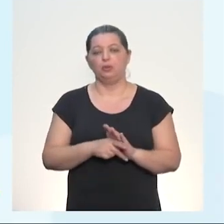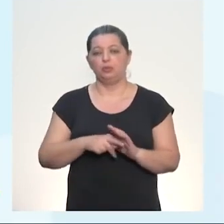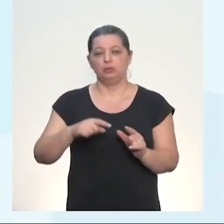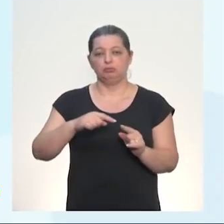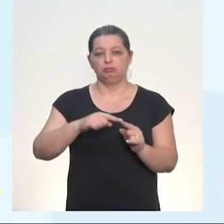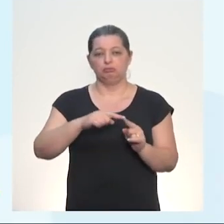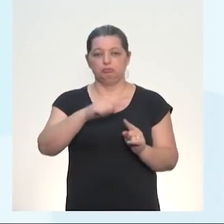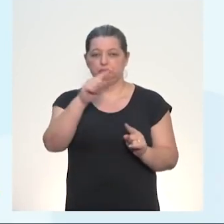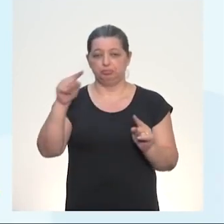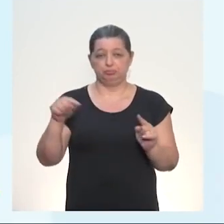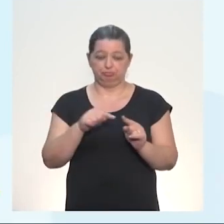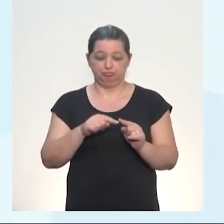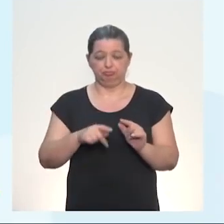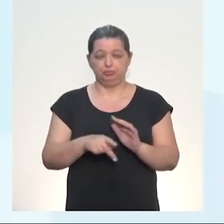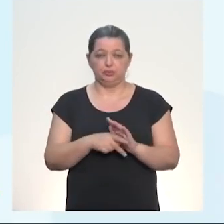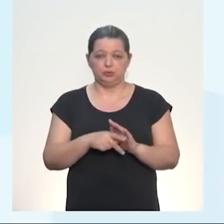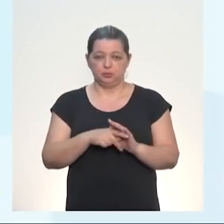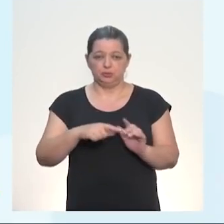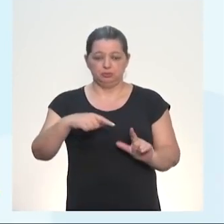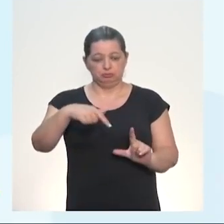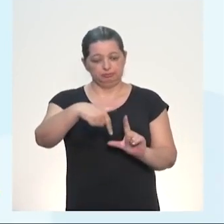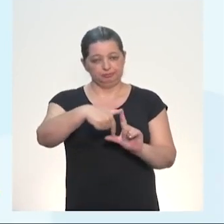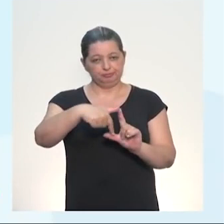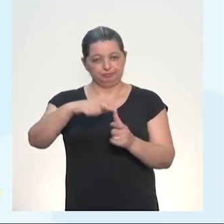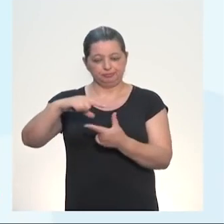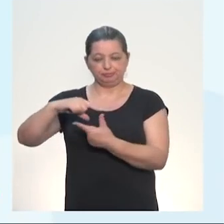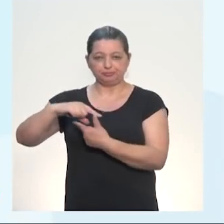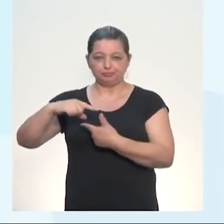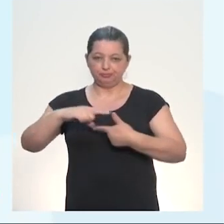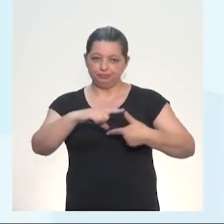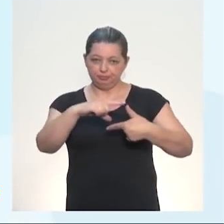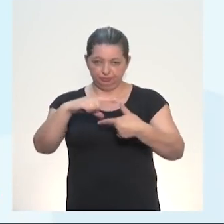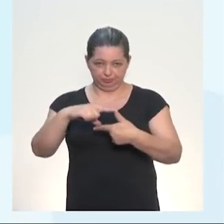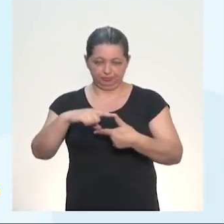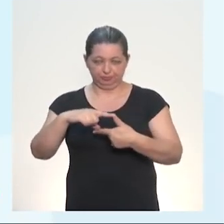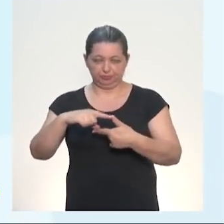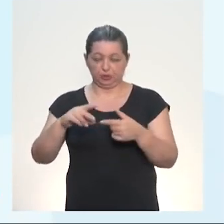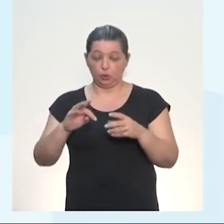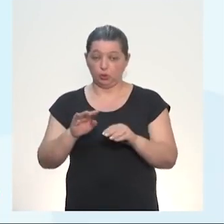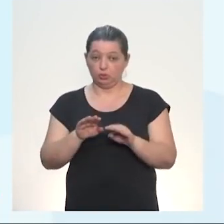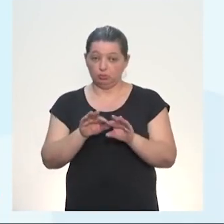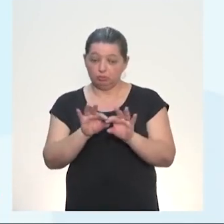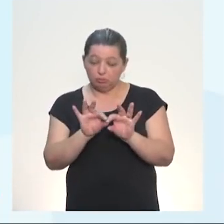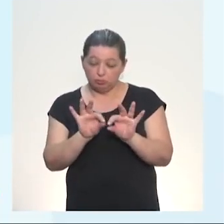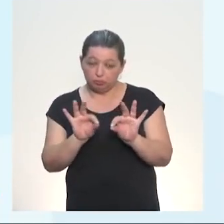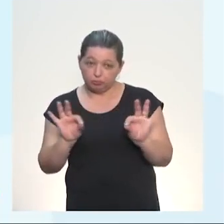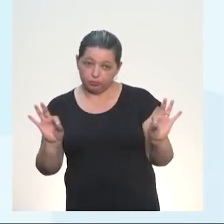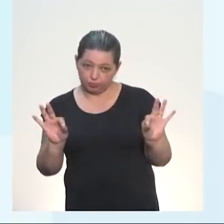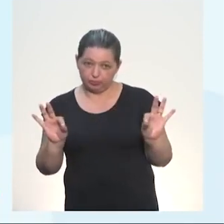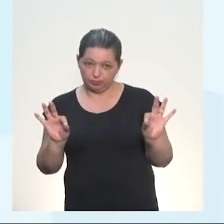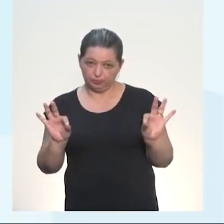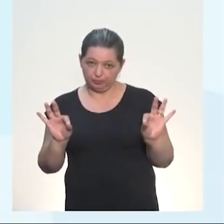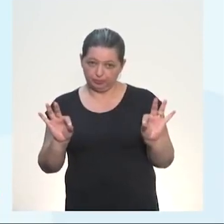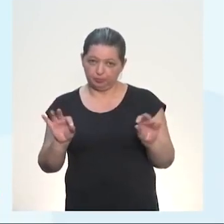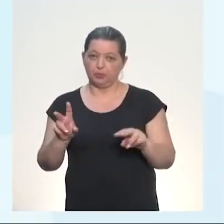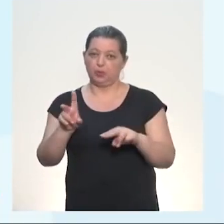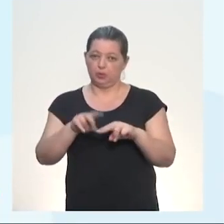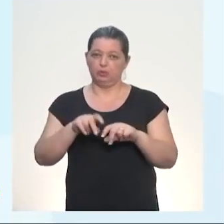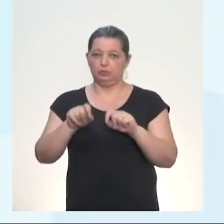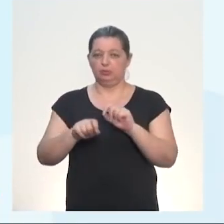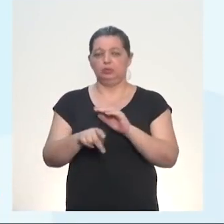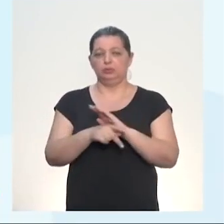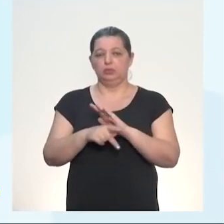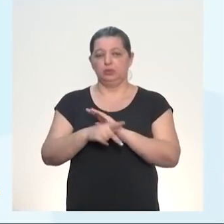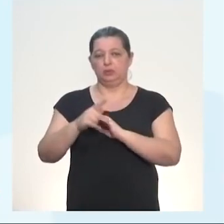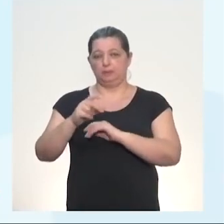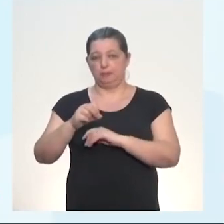no caso dos nossos blocos retangulares, todas as suas faces são faces planas. Por isso que a gente faz parte aí da família dos poliedros. Então,